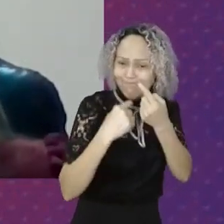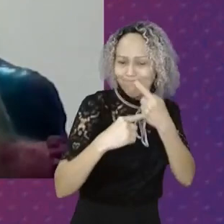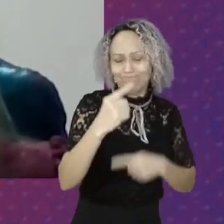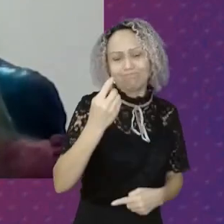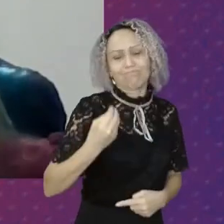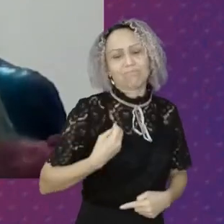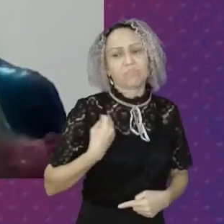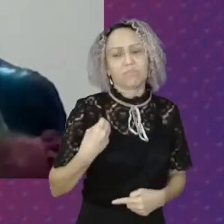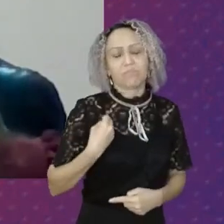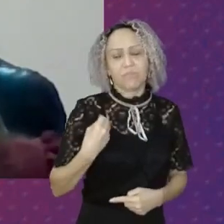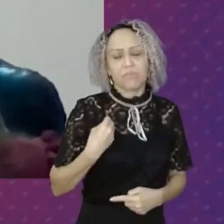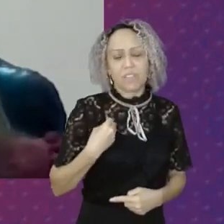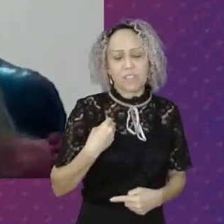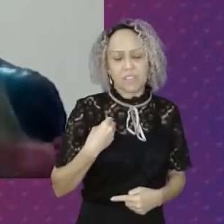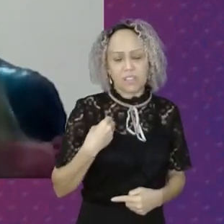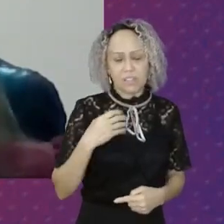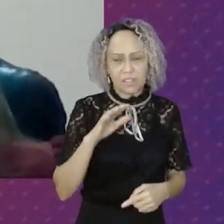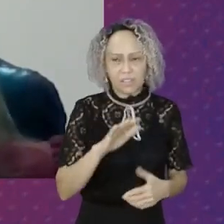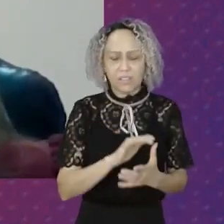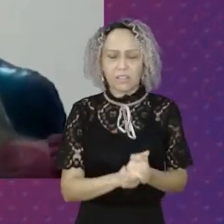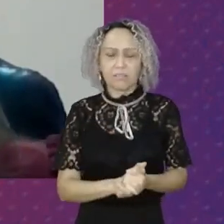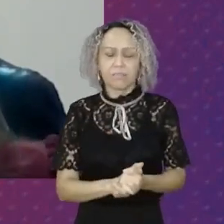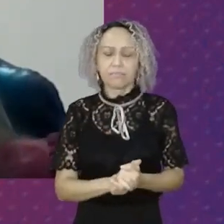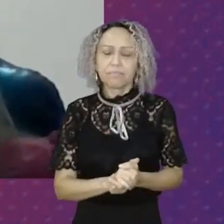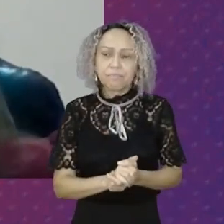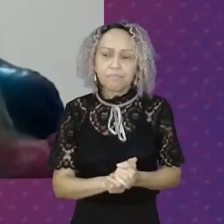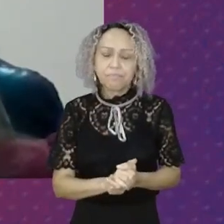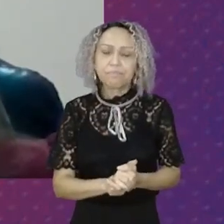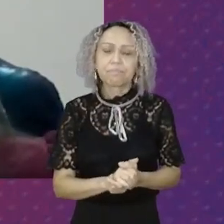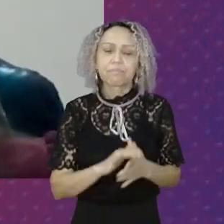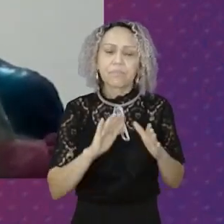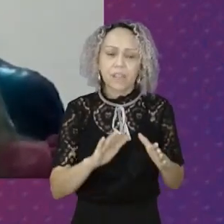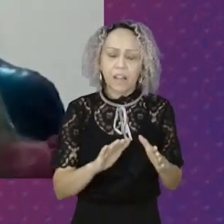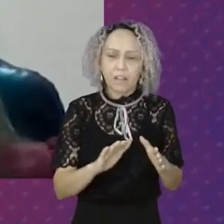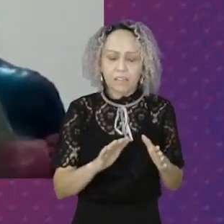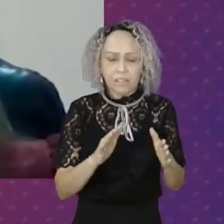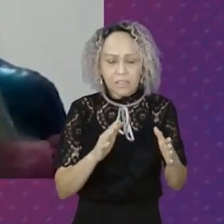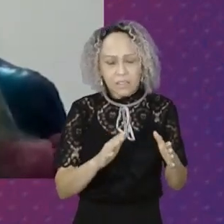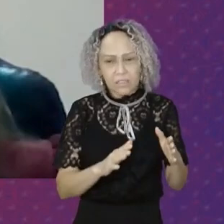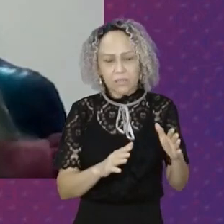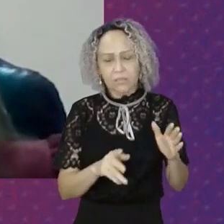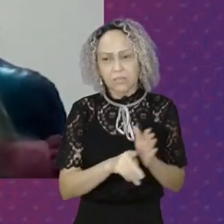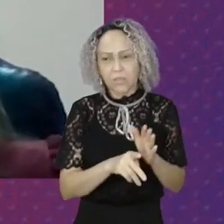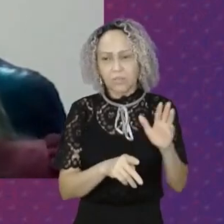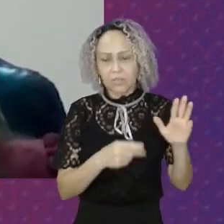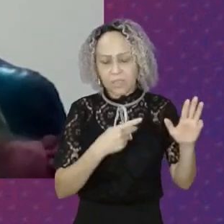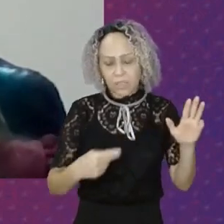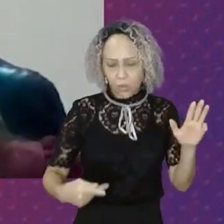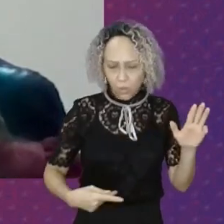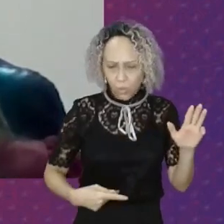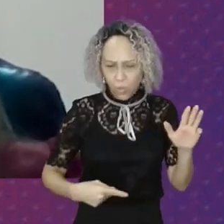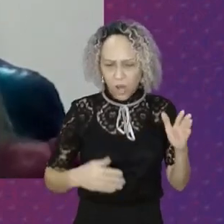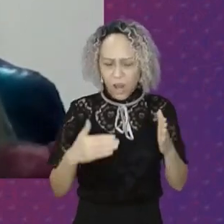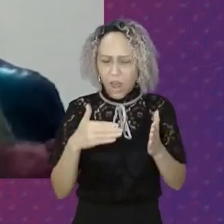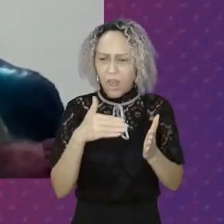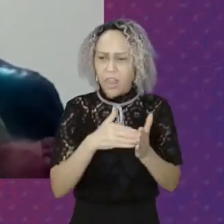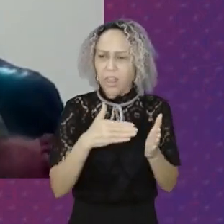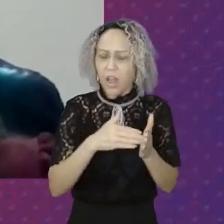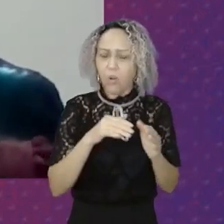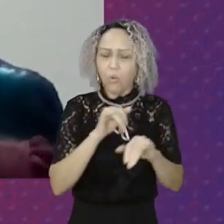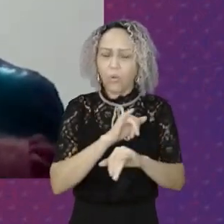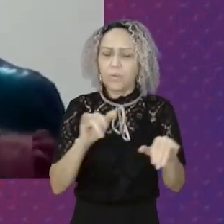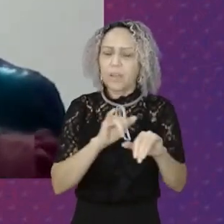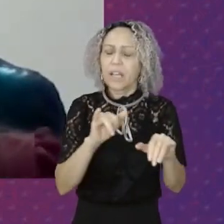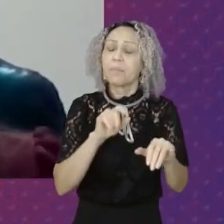nessas famílias. Então, é diante desse entendimento que o próprio presidente Lula, ele fez a sua última campanha com foco